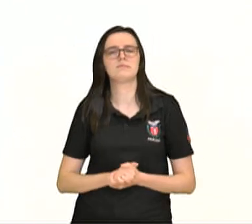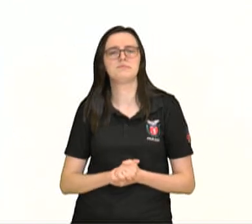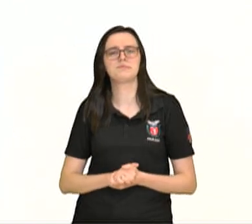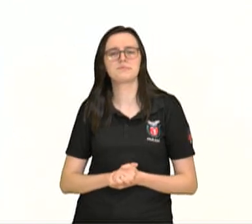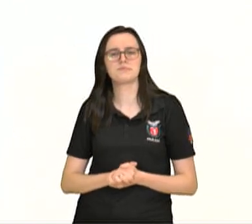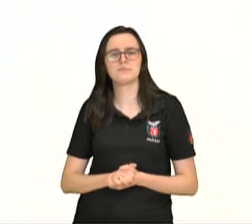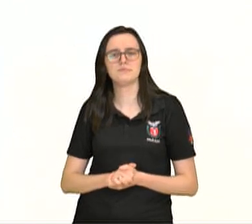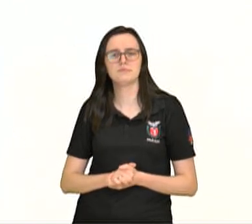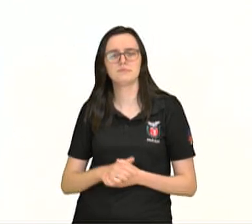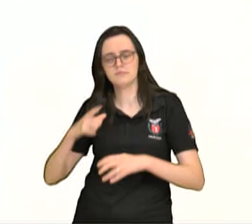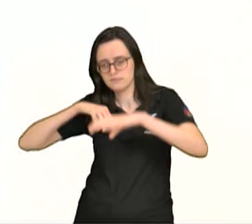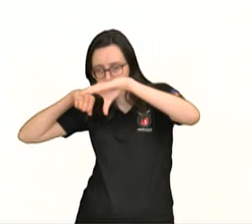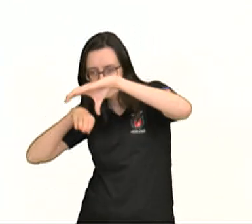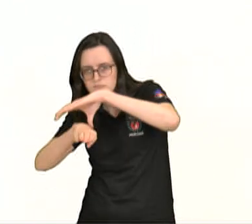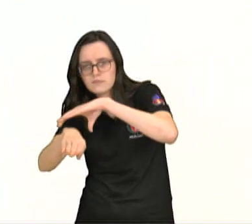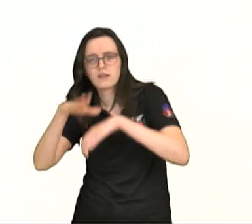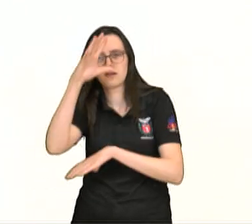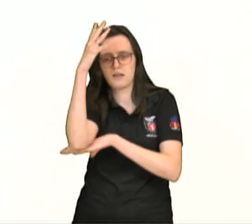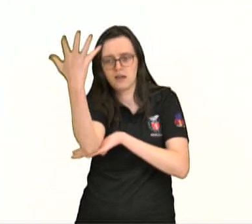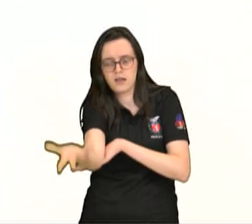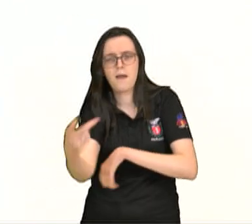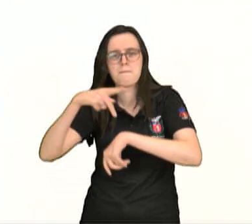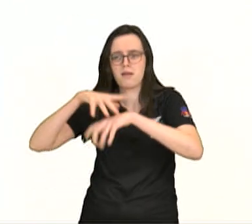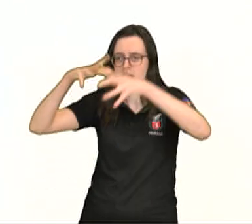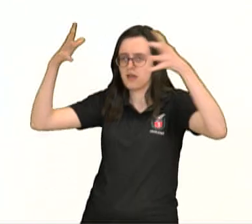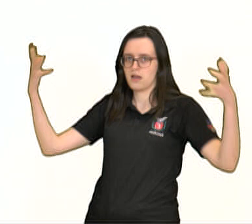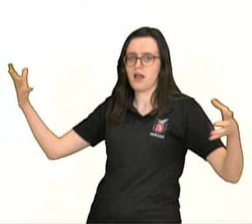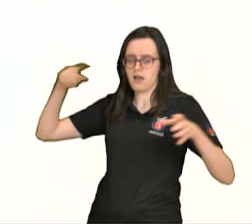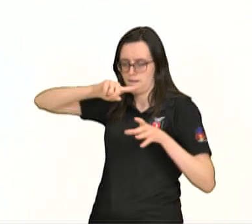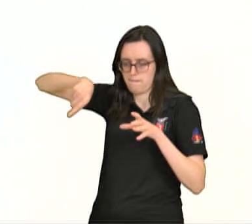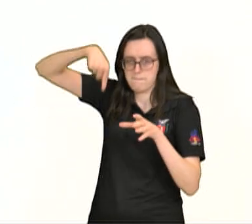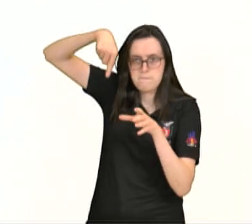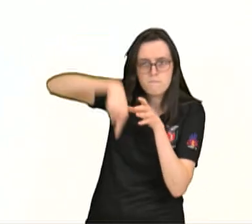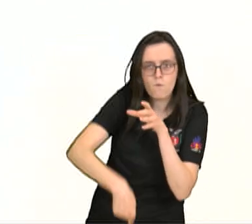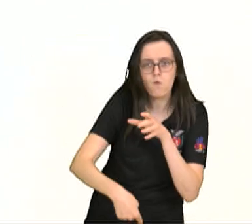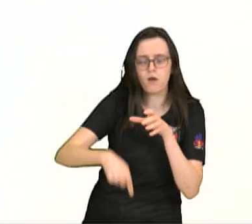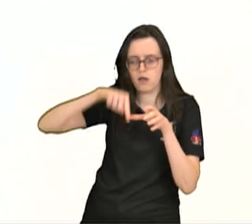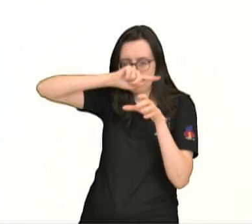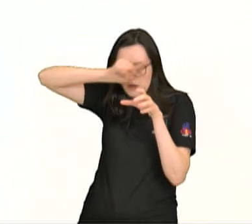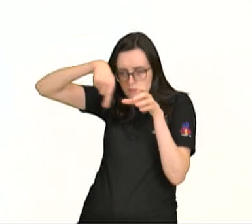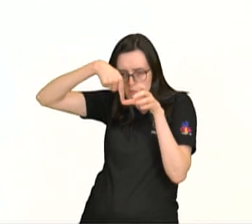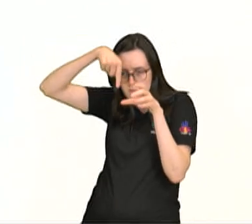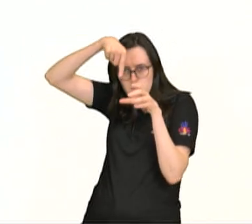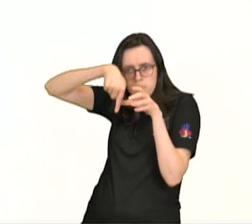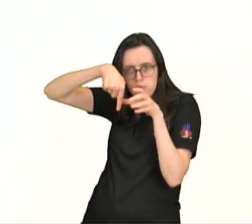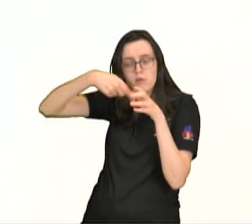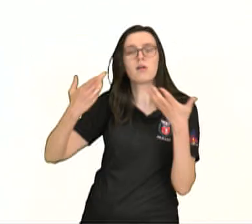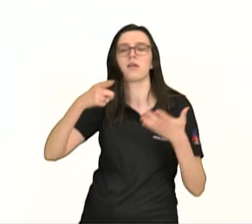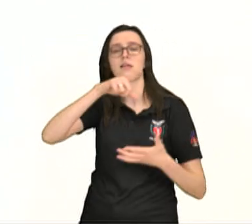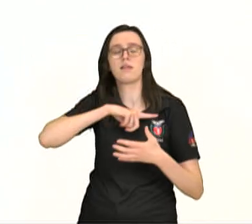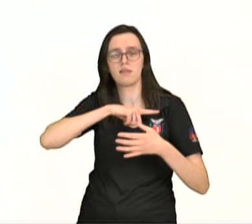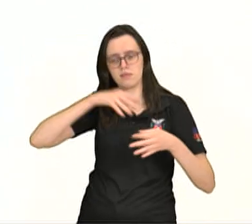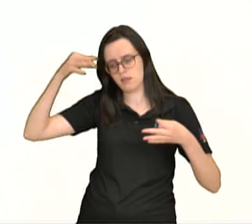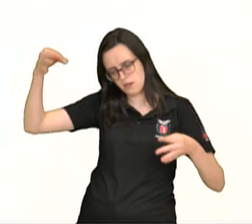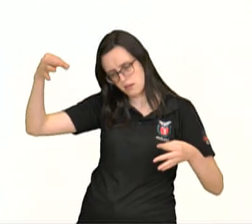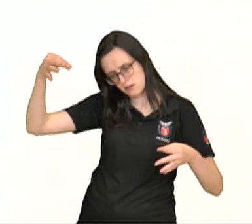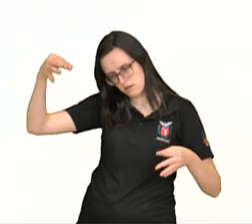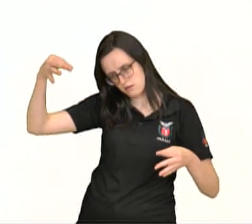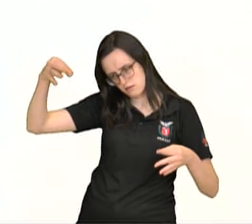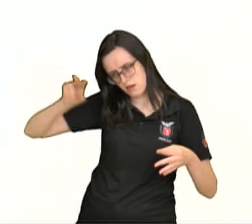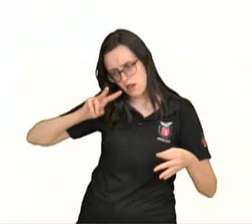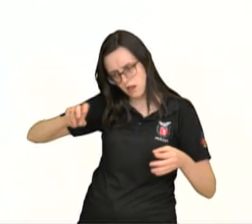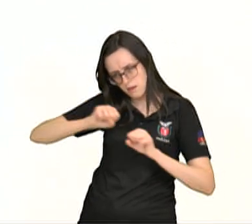arbusto, toca, árvore morta, pedra grande, buraco fundo, buraco raso. Então, quando você pega o mapa, você vai tentar fazer o